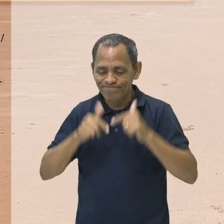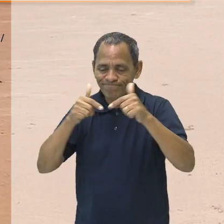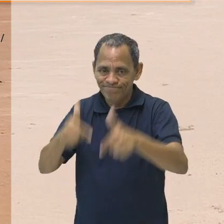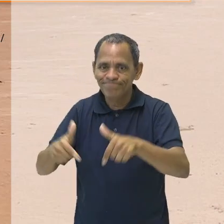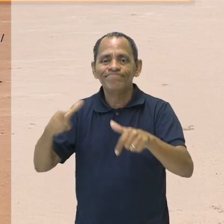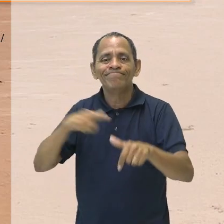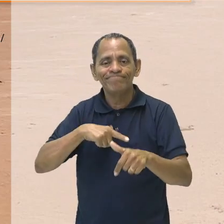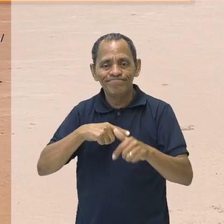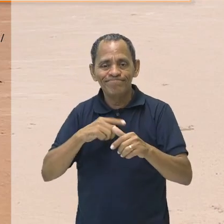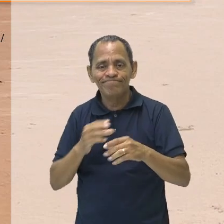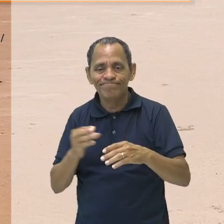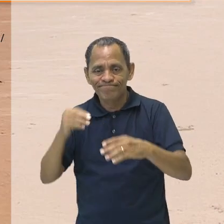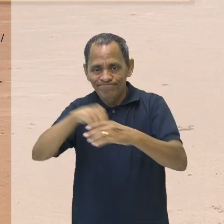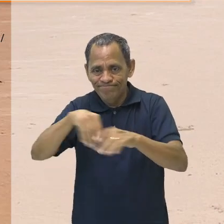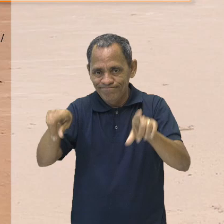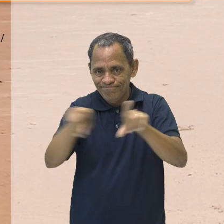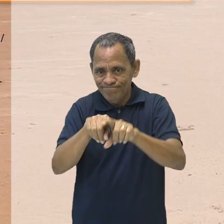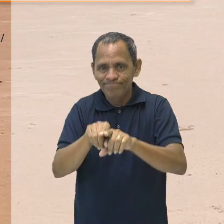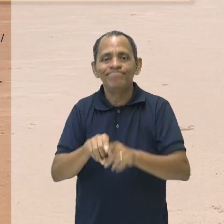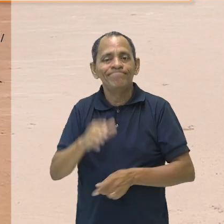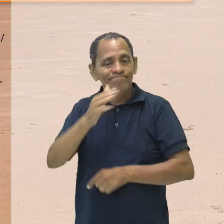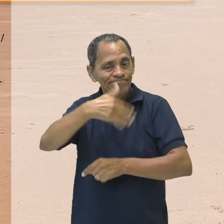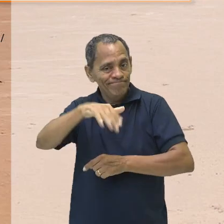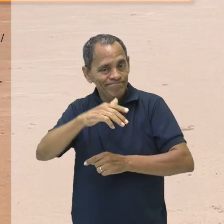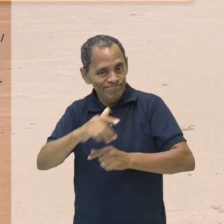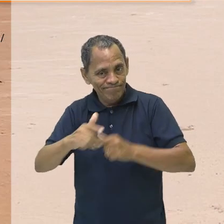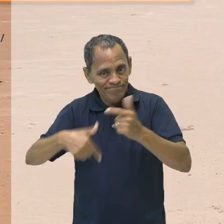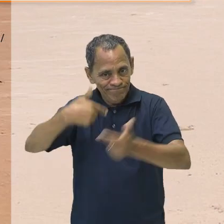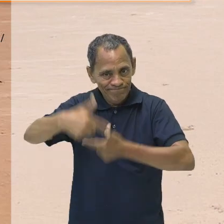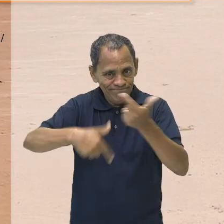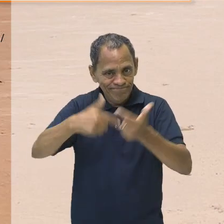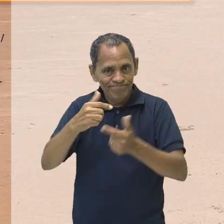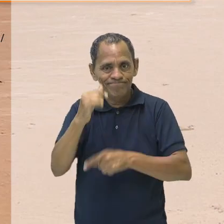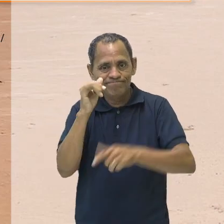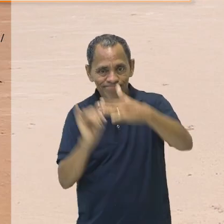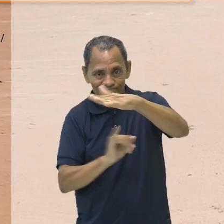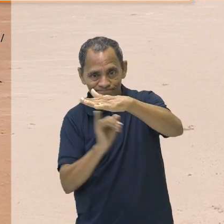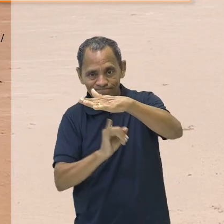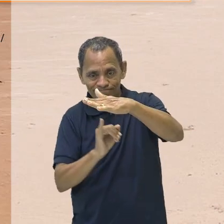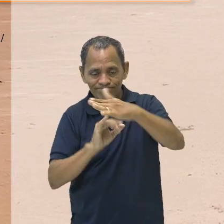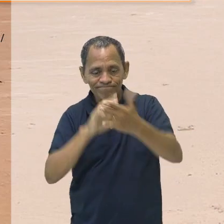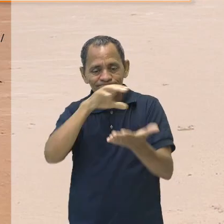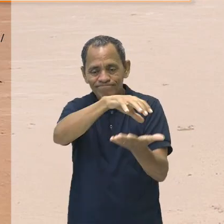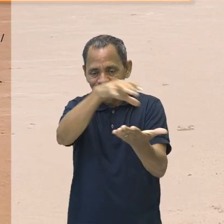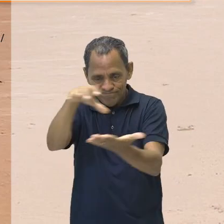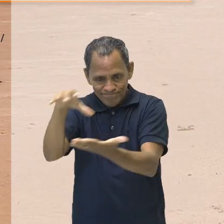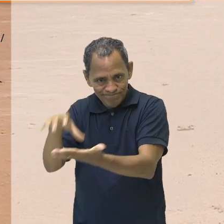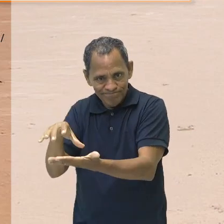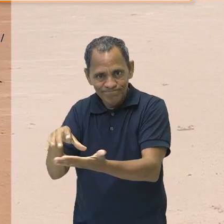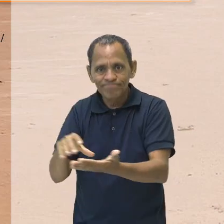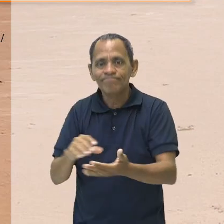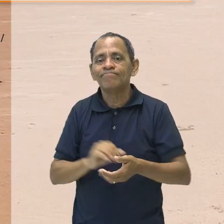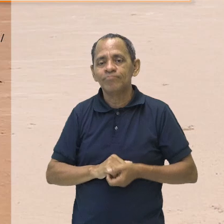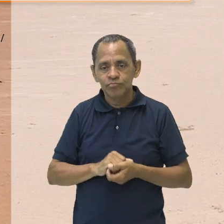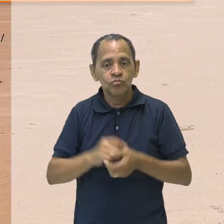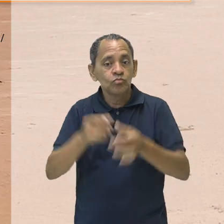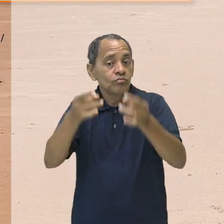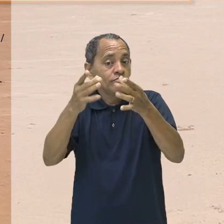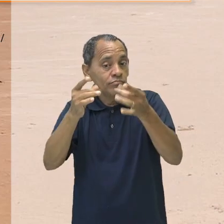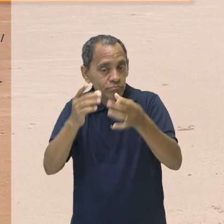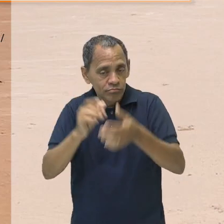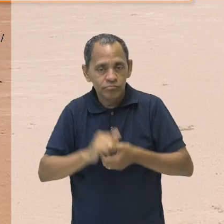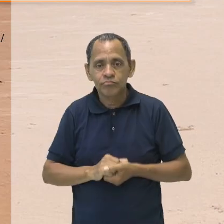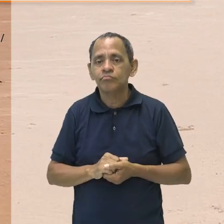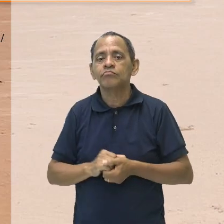está inserida no mercado informal, especialmente em setores como o comércio ambulante,